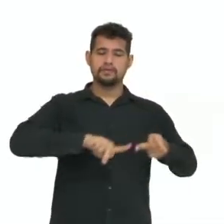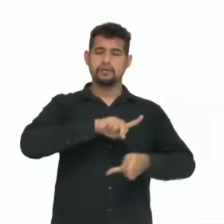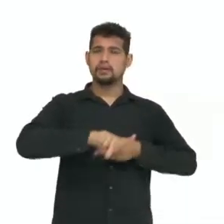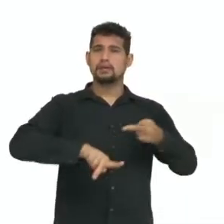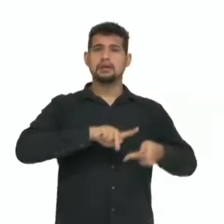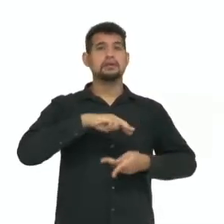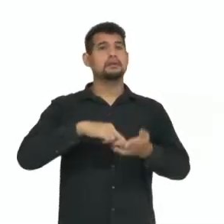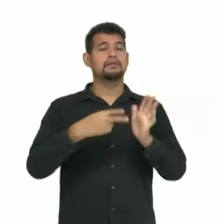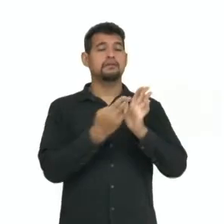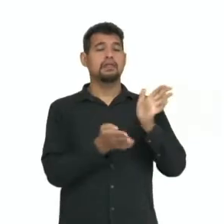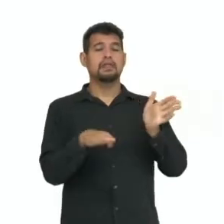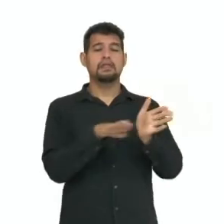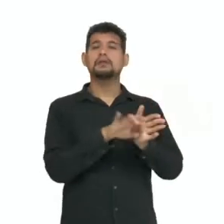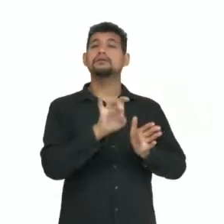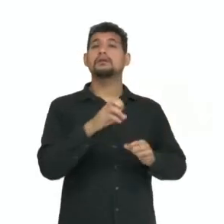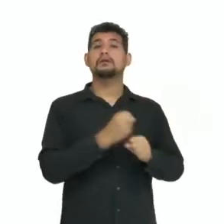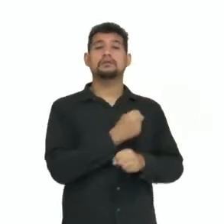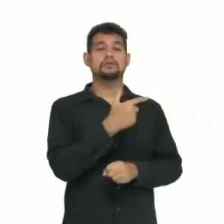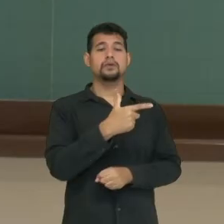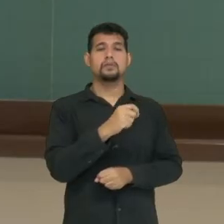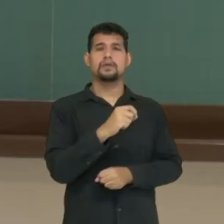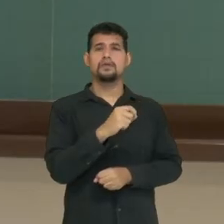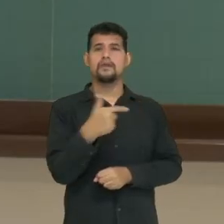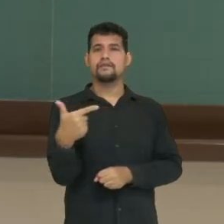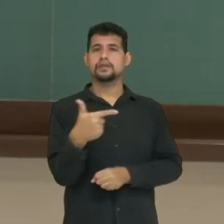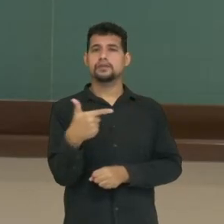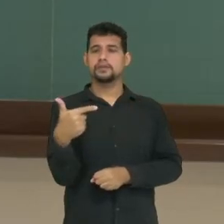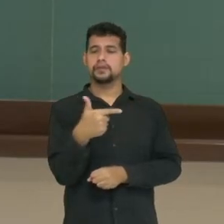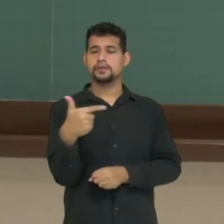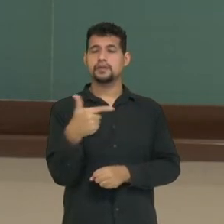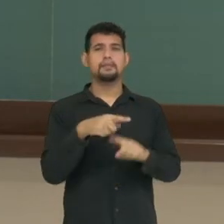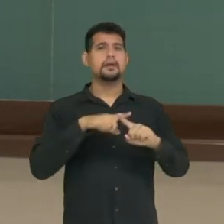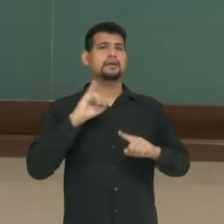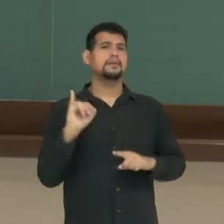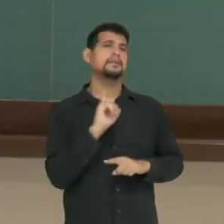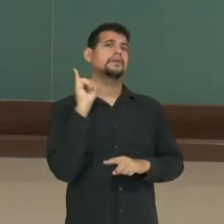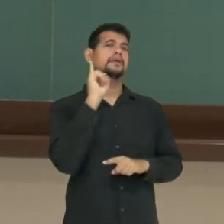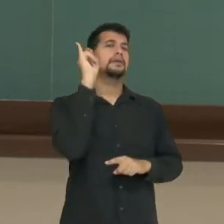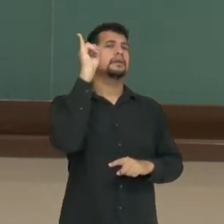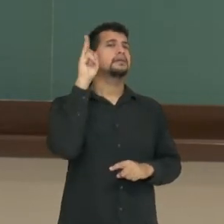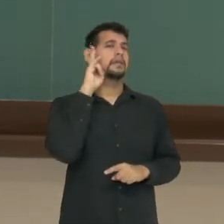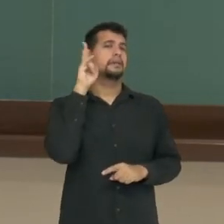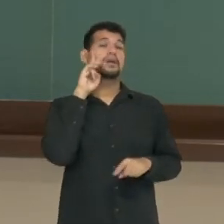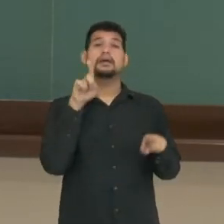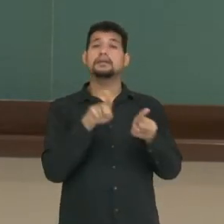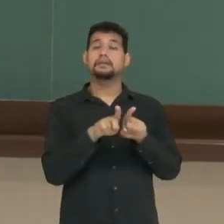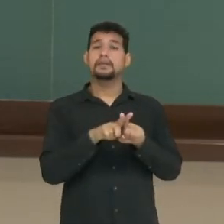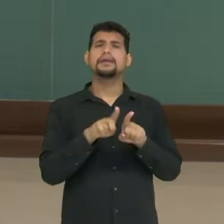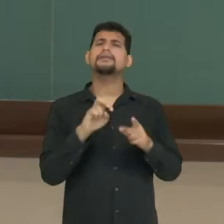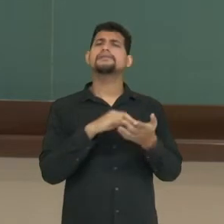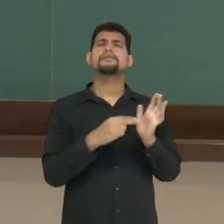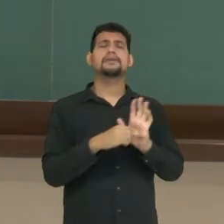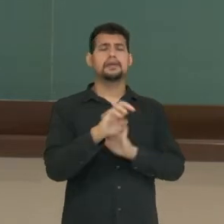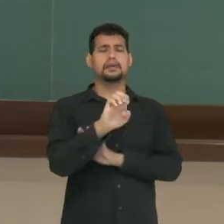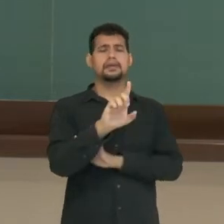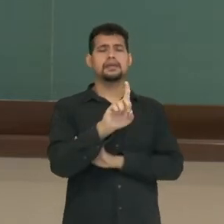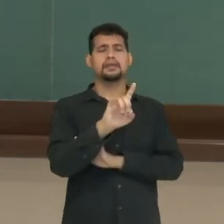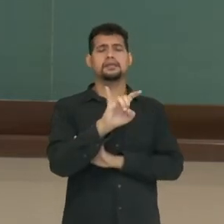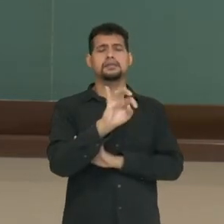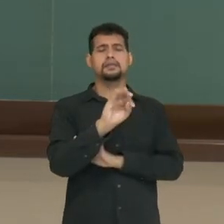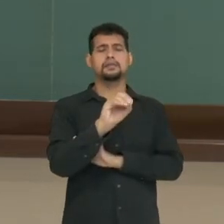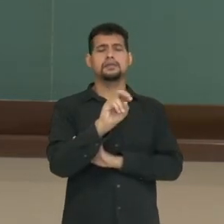será atingida em 2022. Então, lembrando que um editorial, né, ele tem o quê?